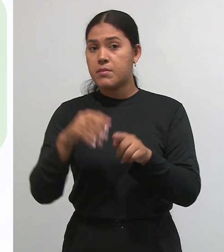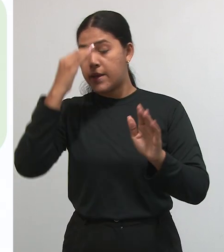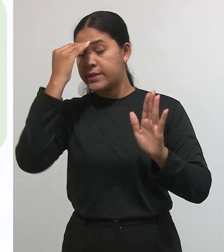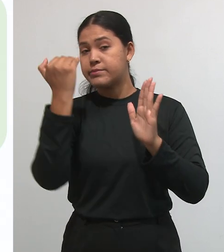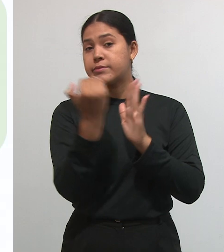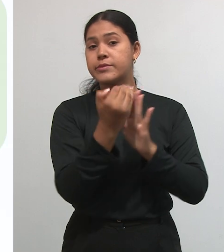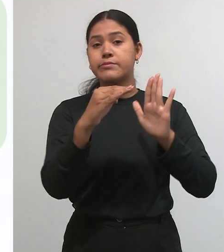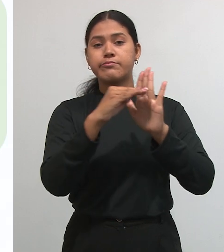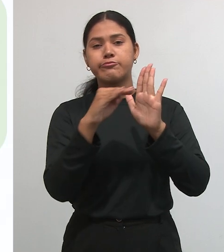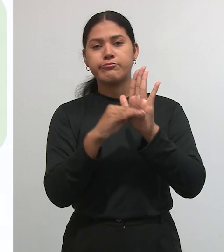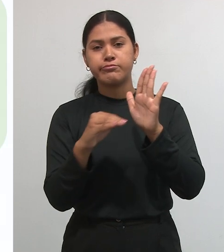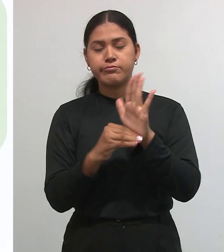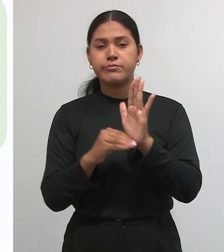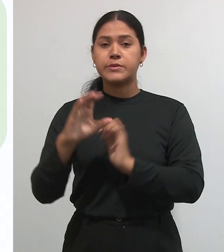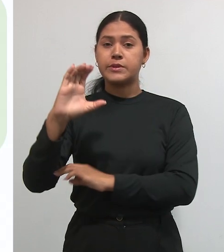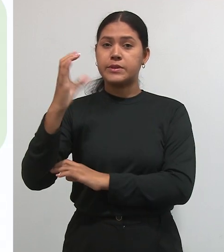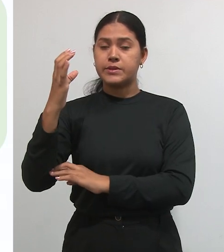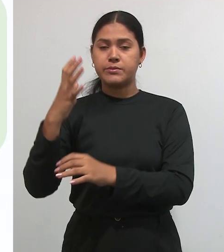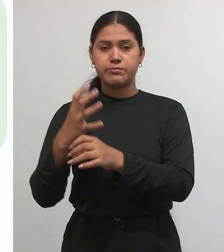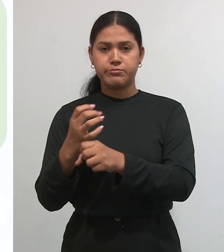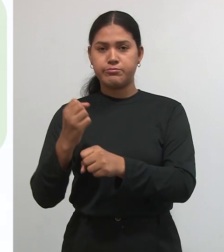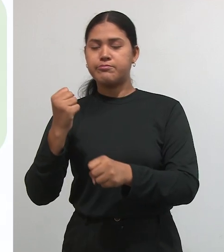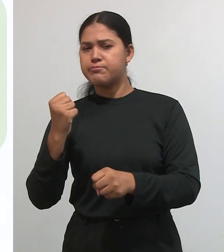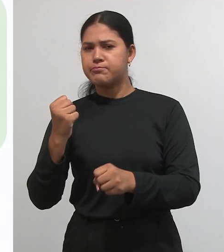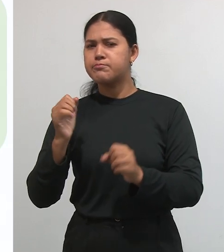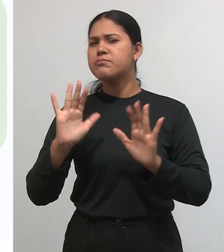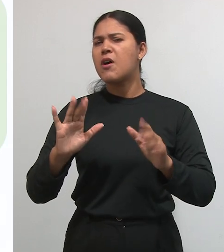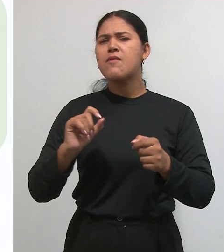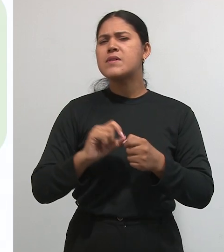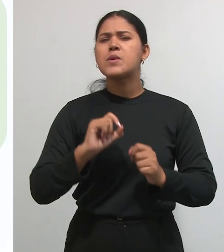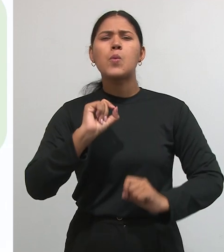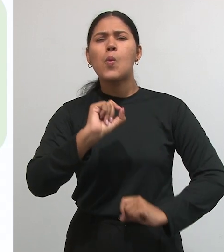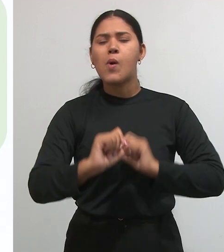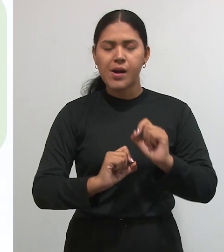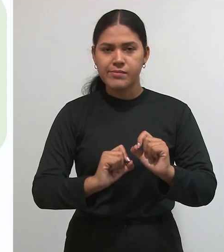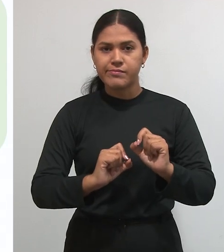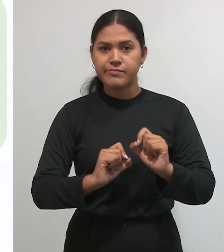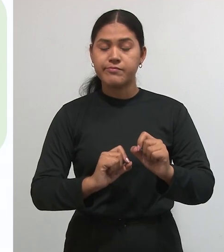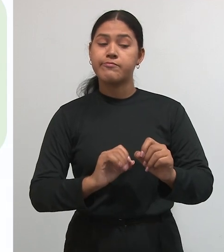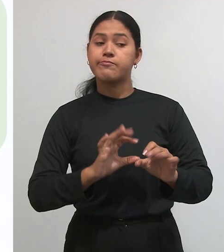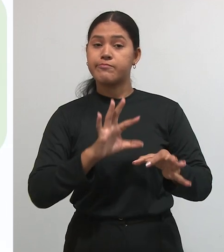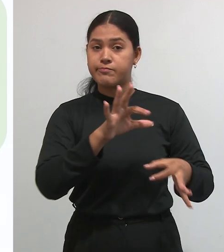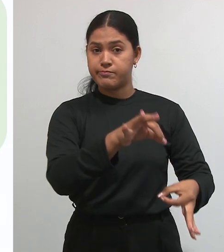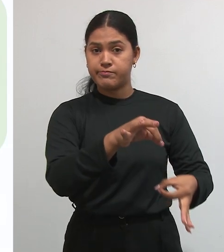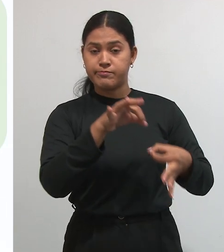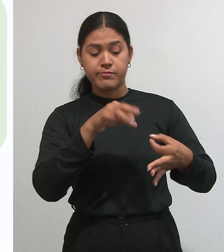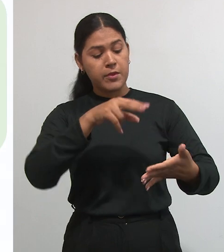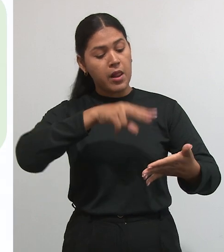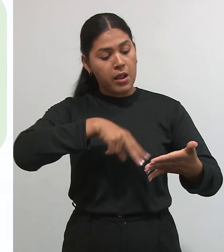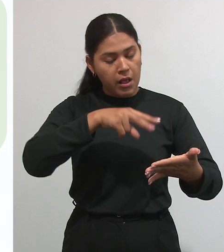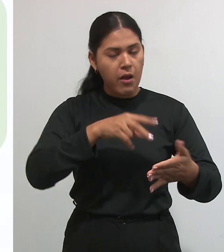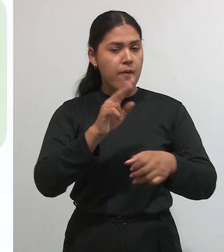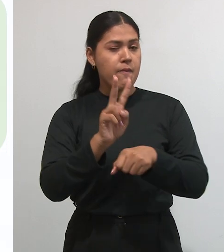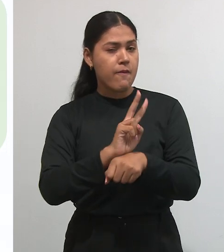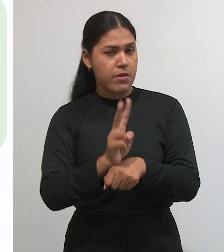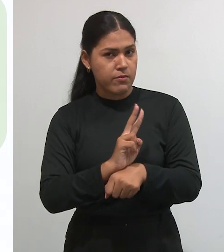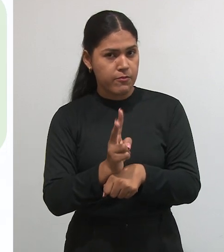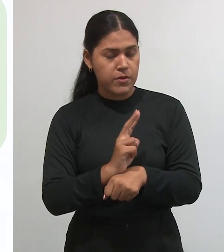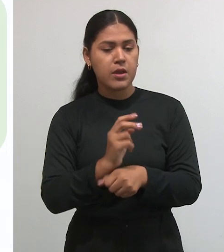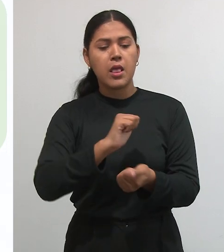da ciência contábil. Então, o que ele vai fazer? Ele lê, verifica, né,